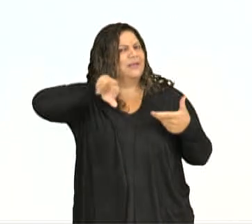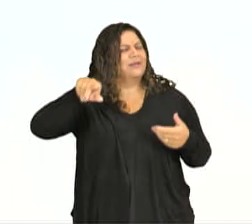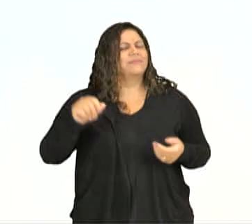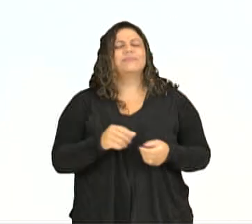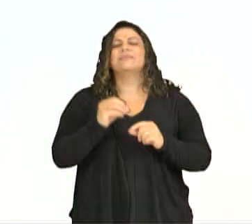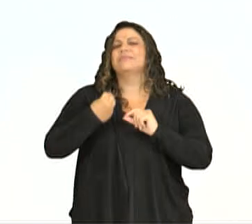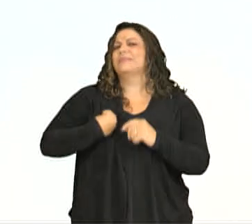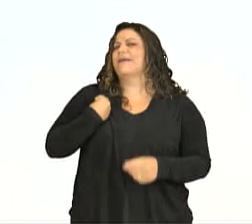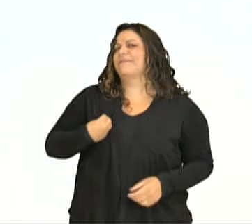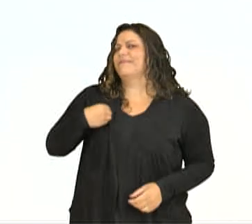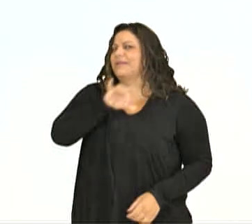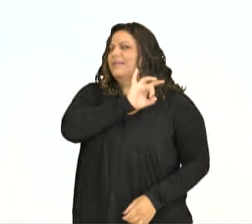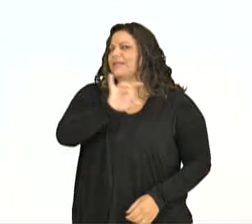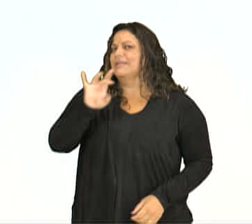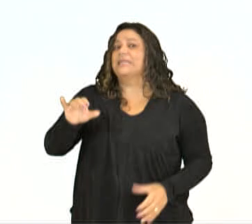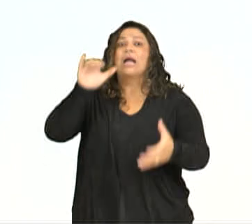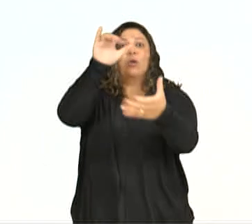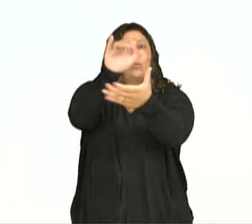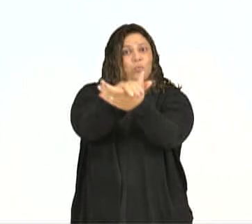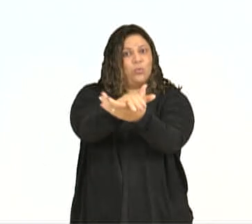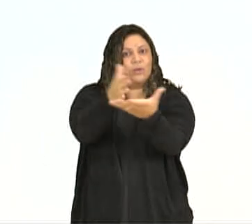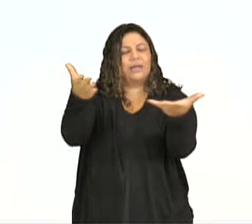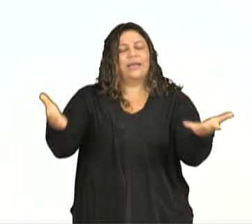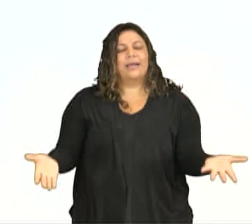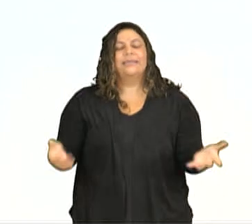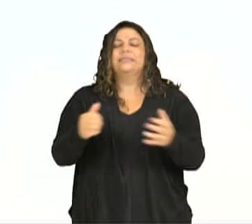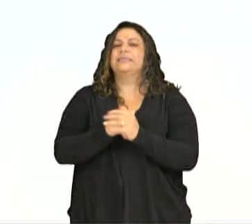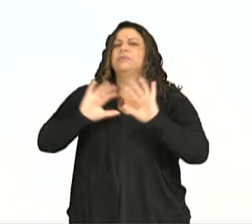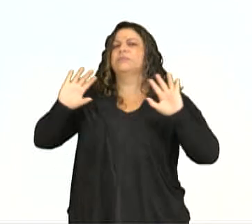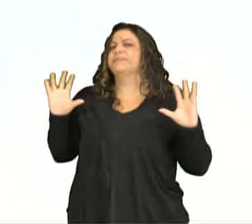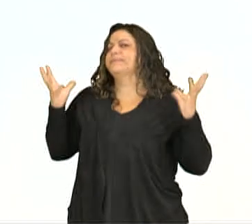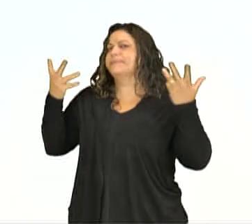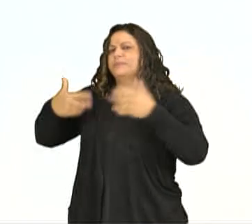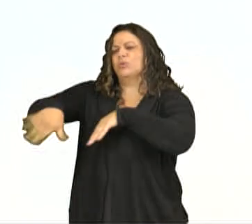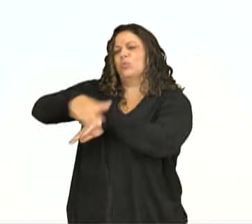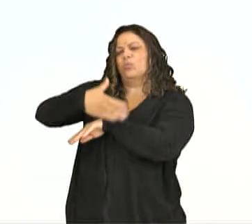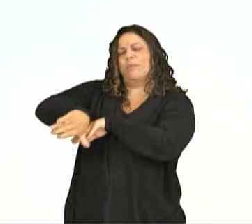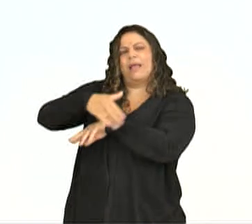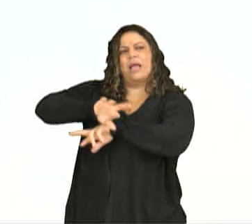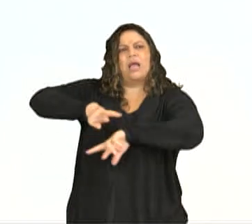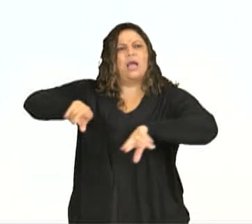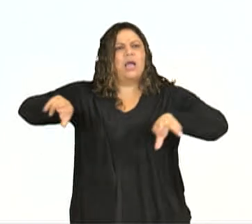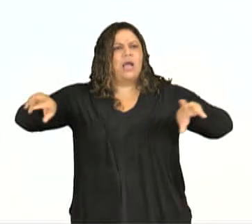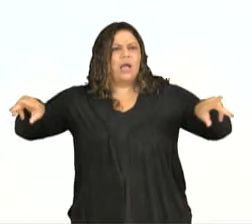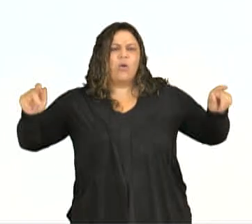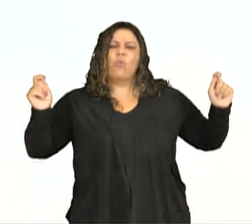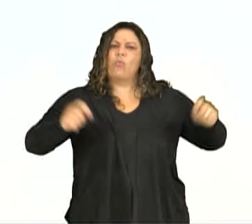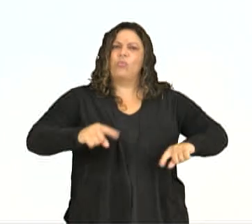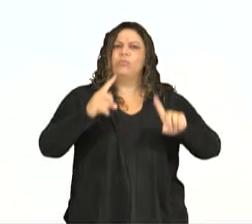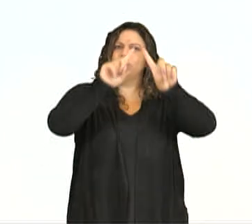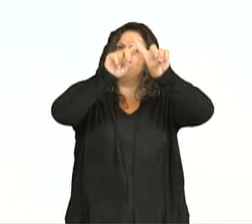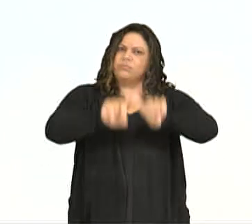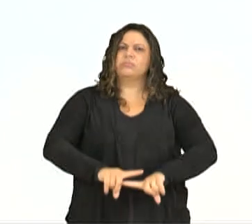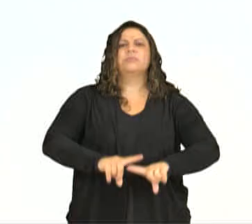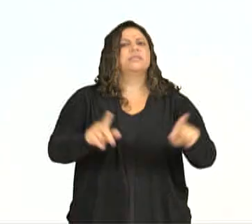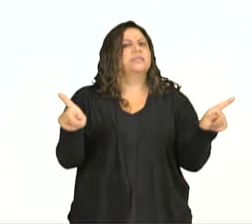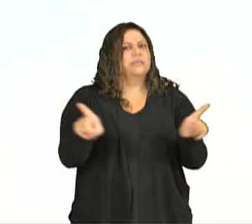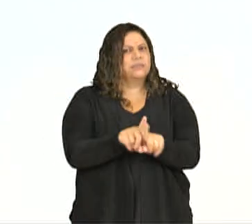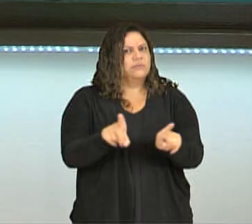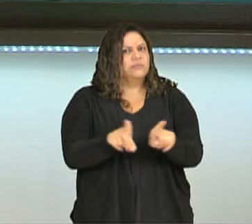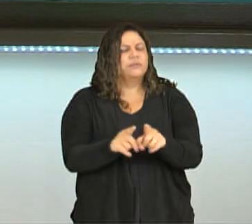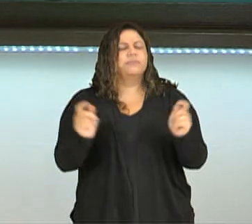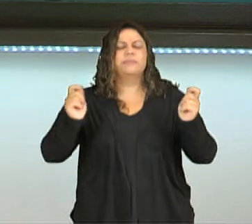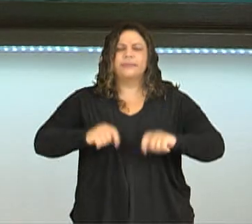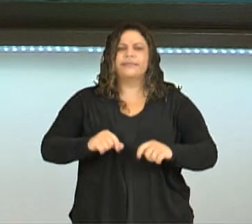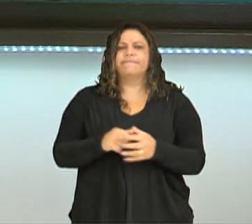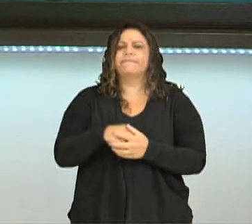imagens, tanto num casamento, como numa dança de rua, como em uma competição. A valsa,